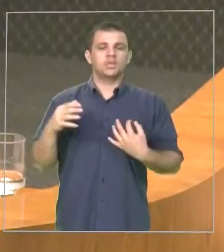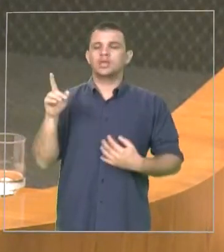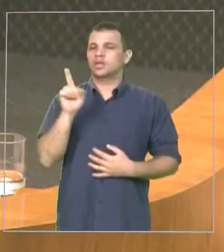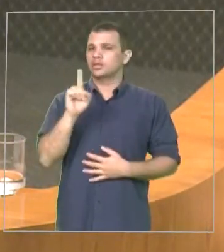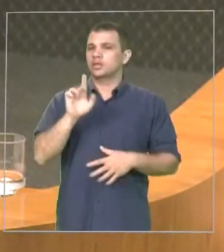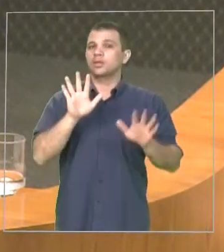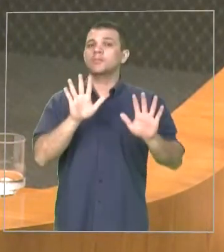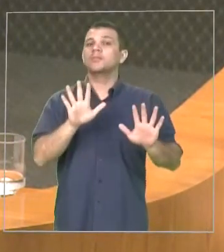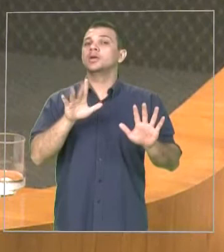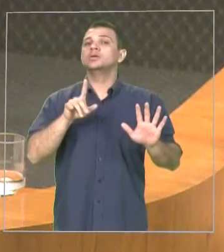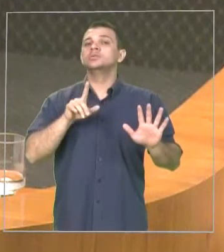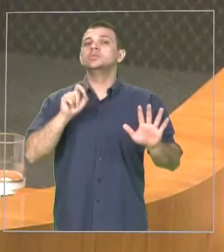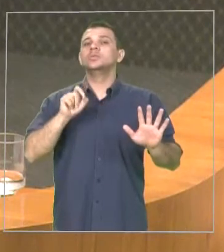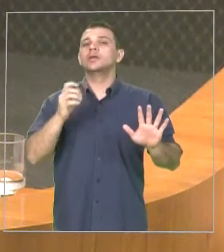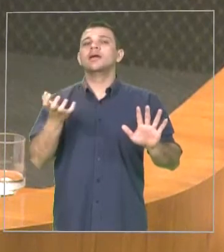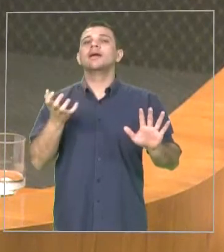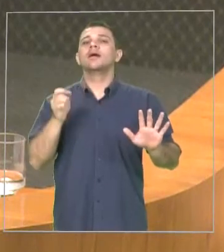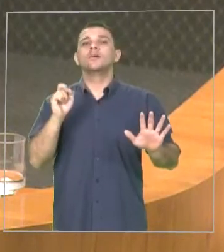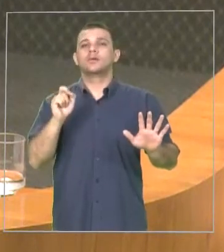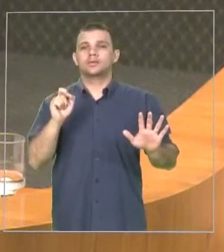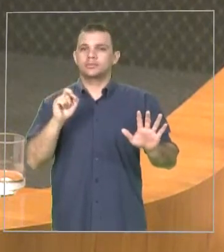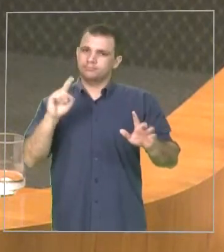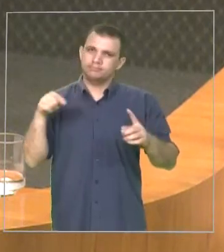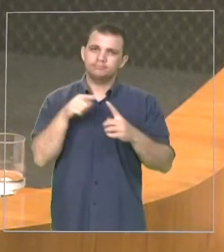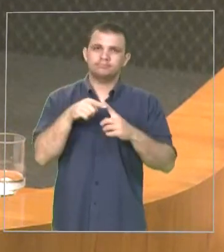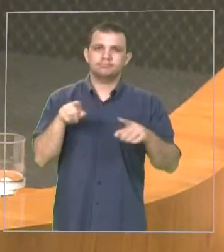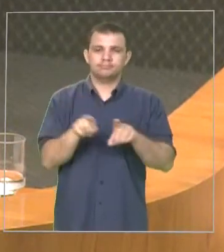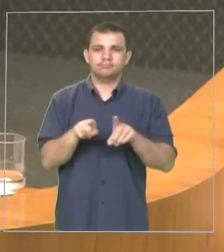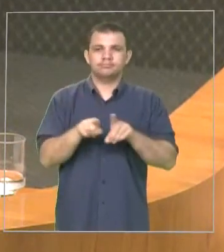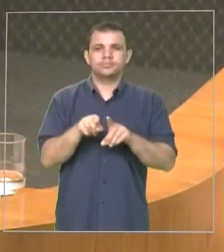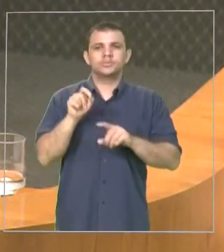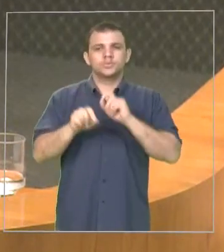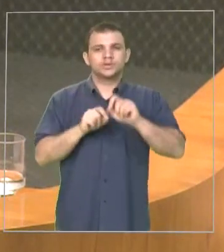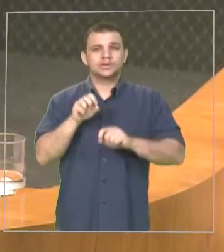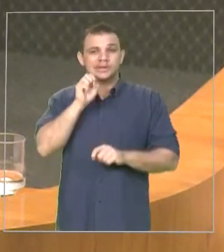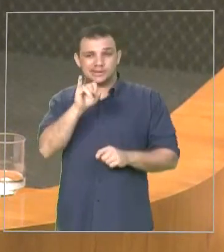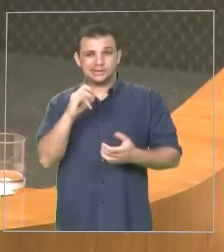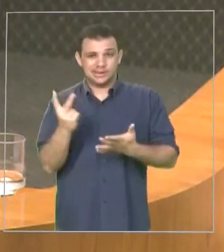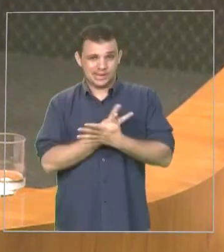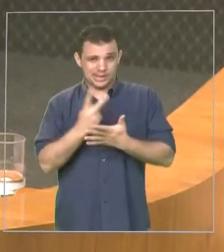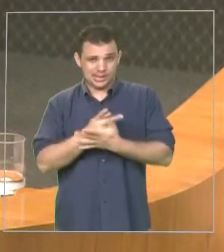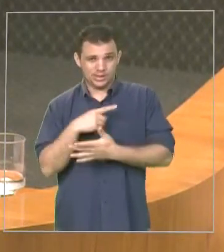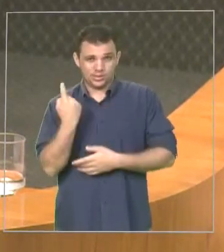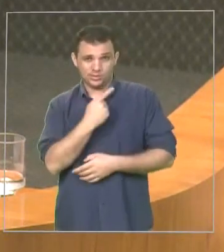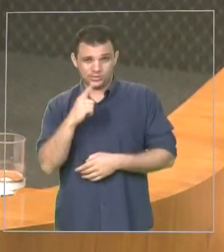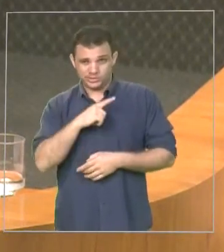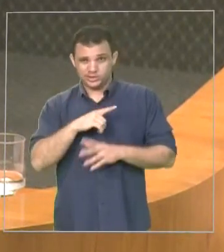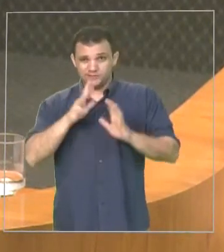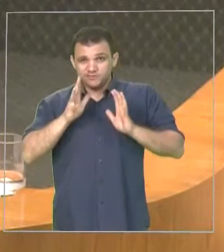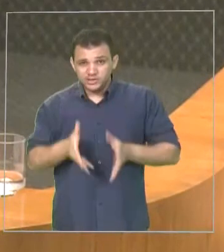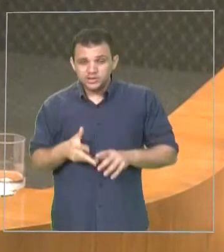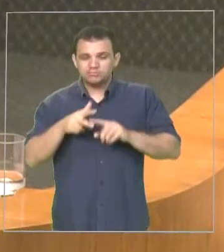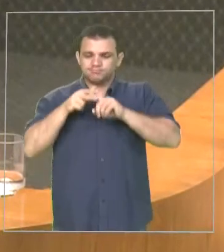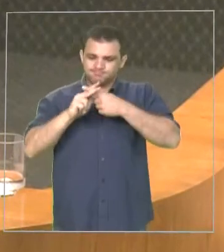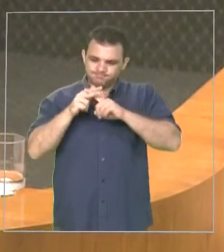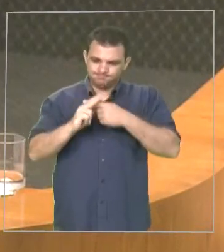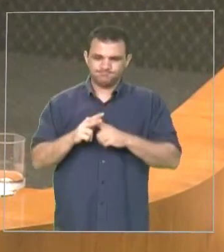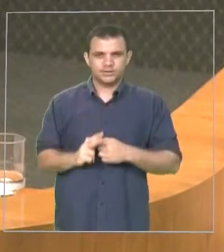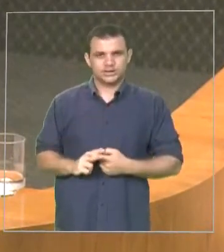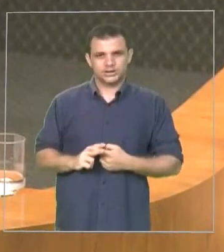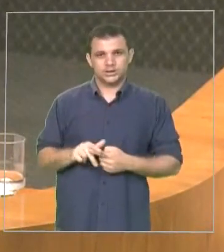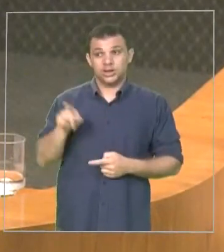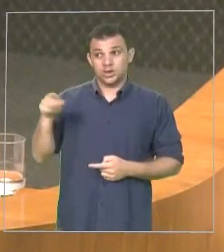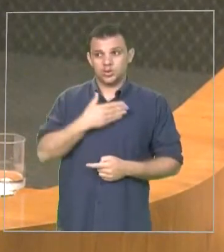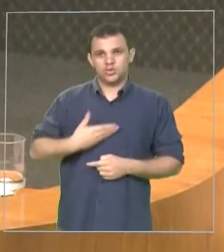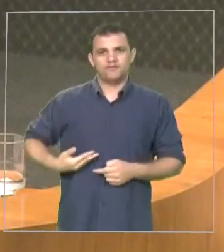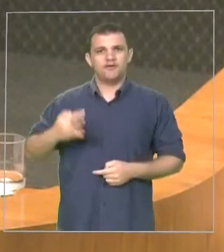temos a pretensão e a ação de corrigir qualquer erro que possa ter acontecido. O governo Flávio Dino não passa a mão